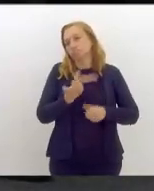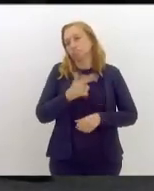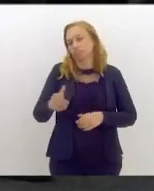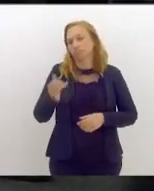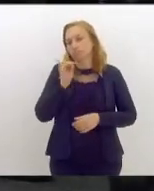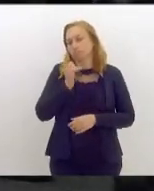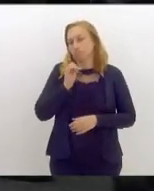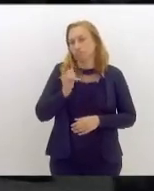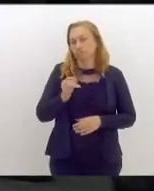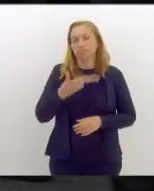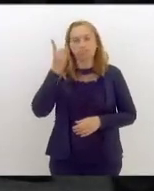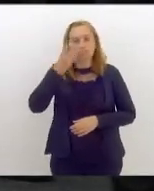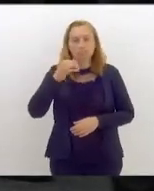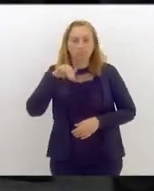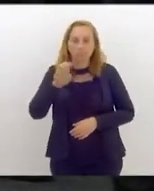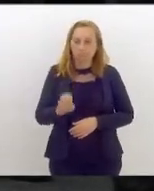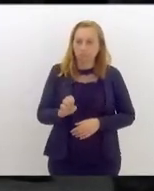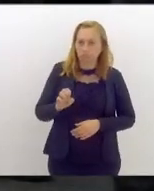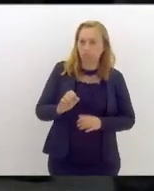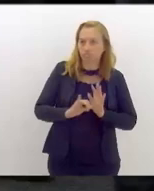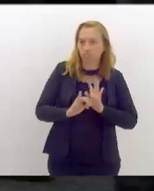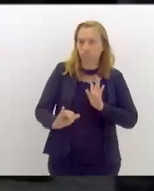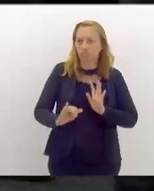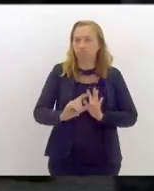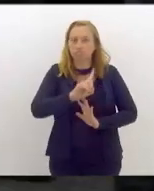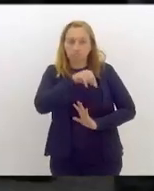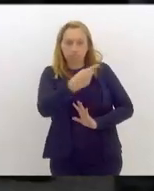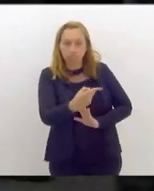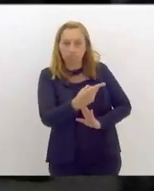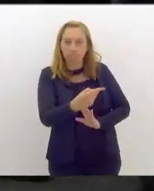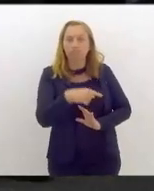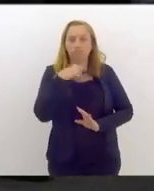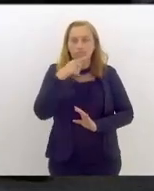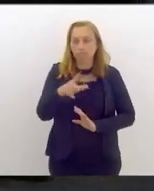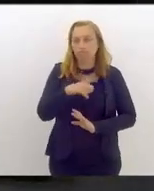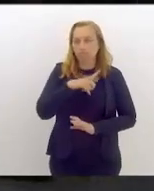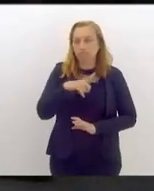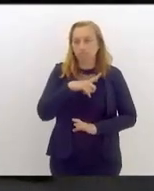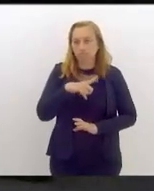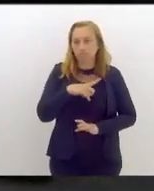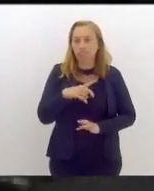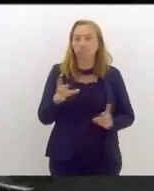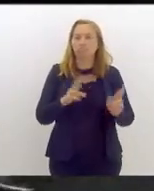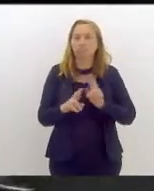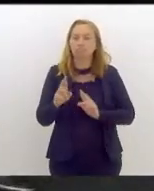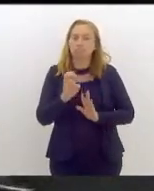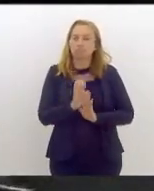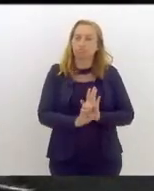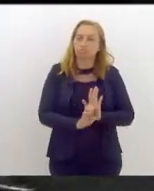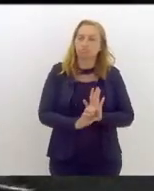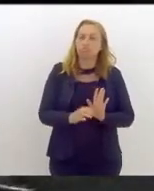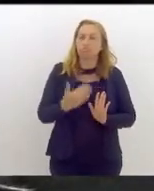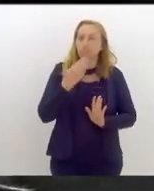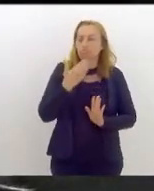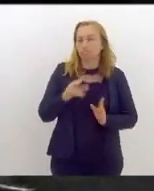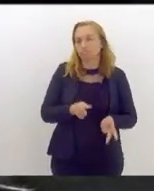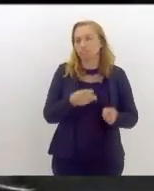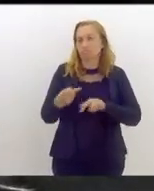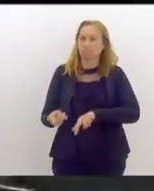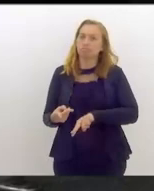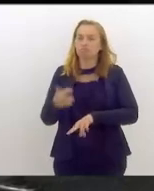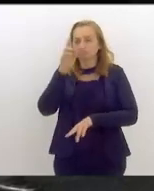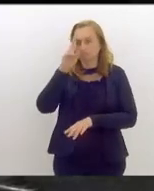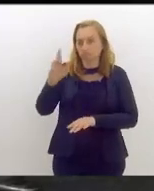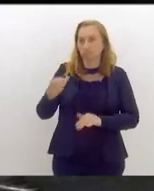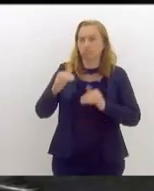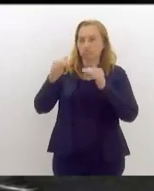dele do deputado Freitas publicado não é o outro relatório há uma dúvida sobre o procedimento em relação as emendas E aí faço aqui um encaminhamento para que